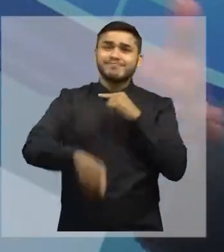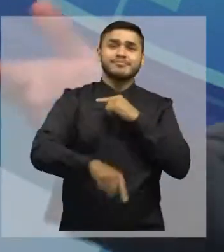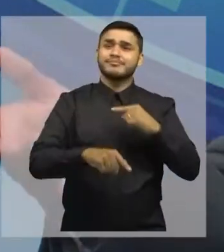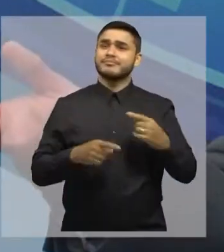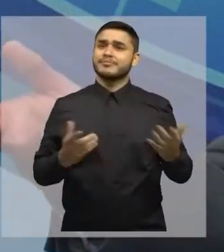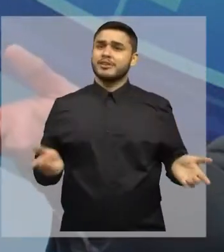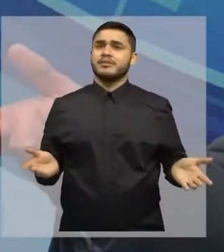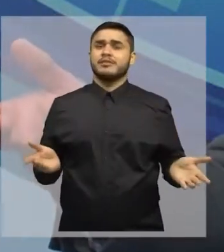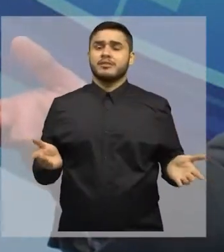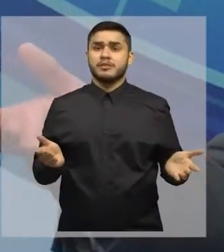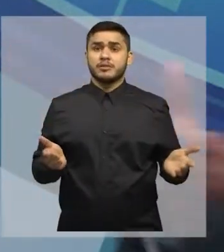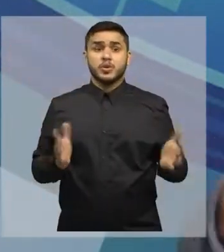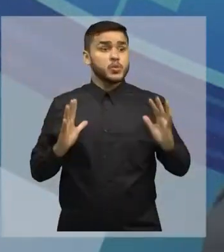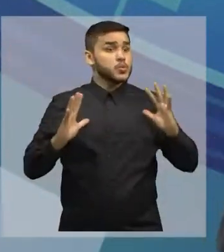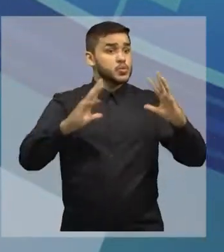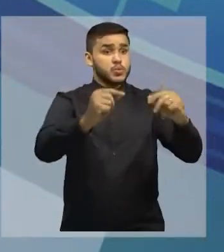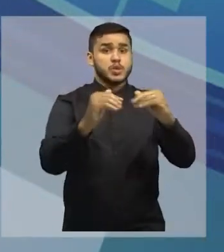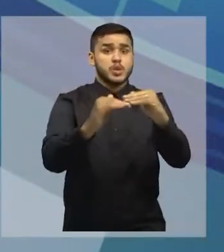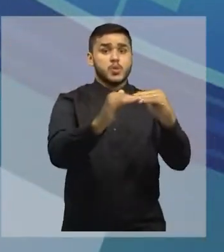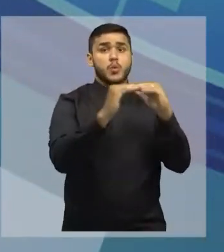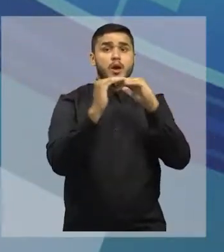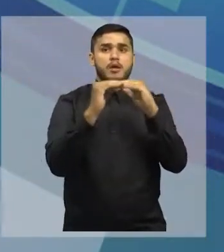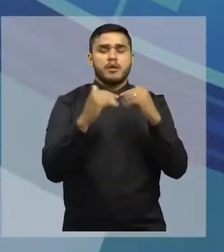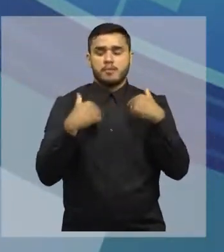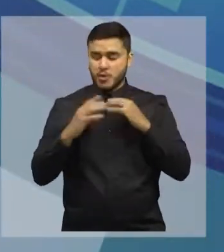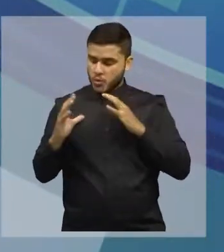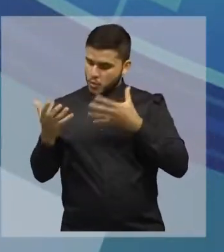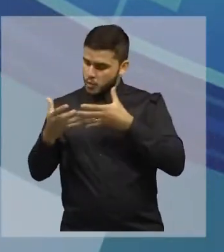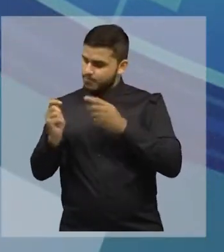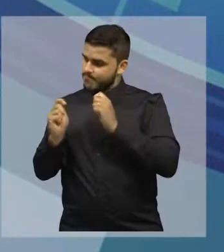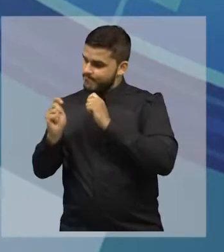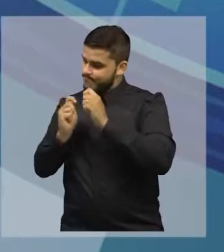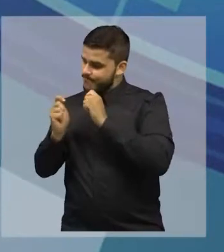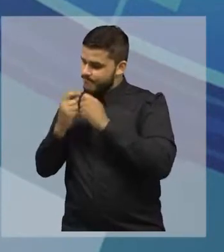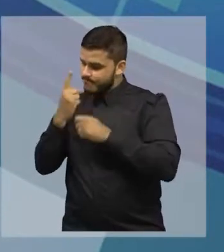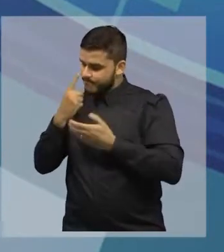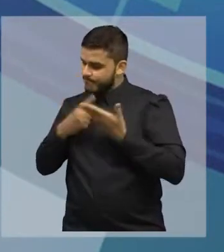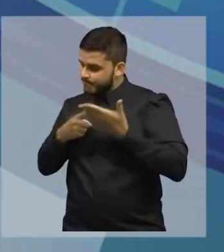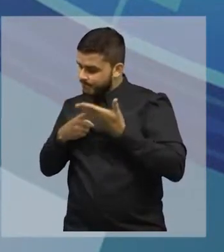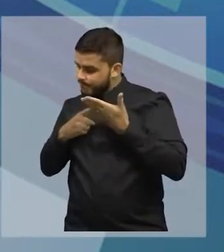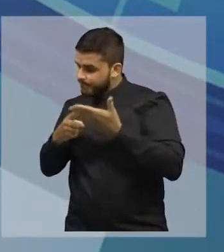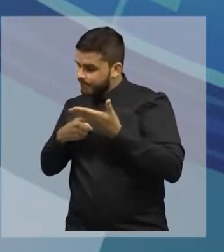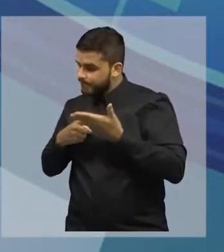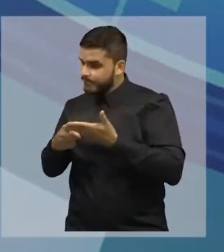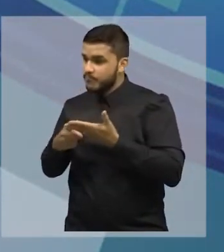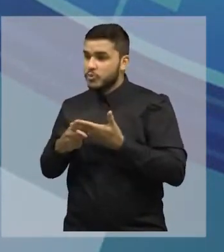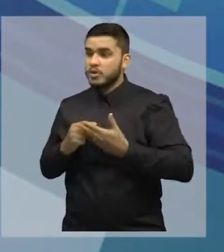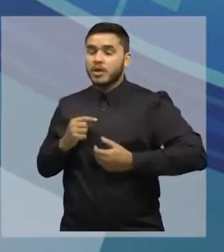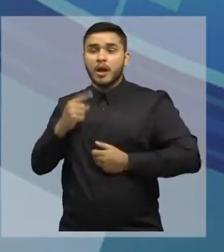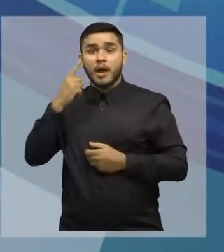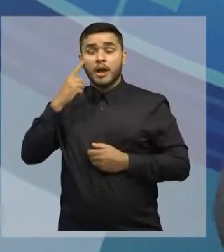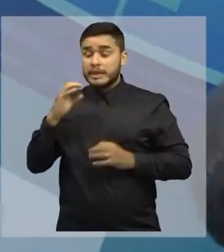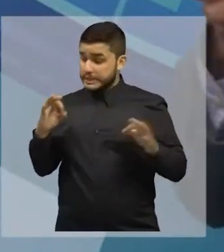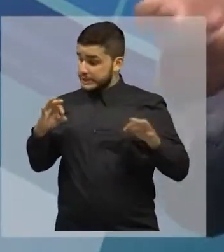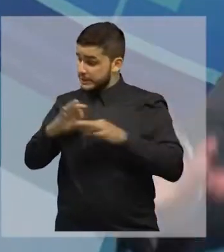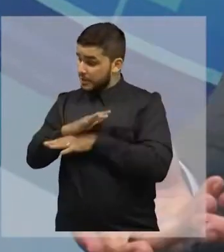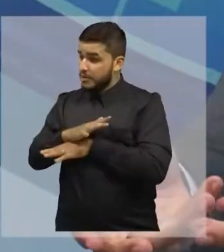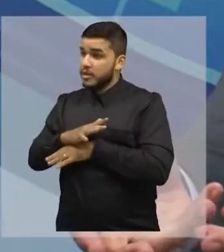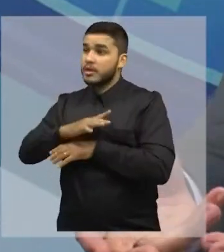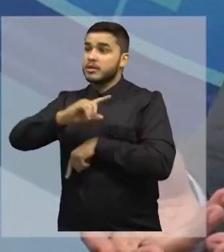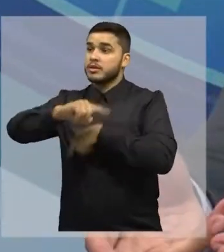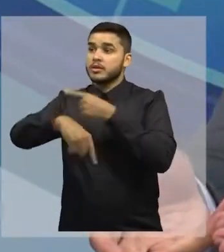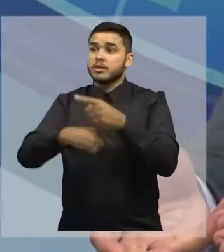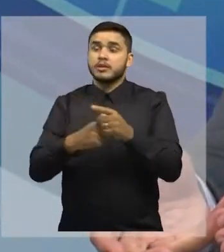negociar para todos os lados, né? Você negocia com a sua equipe para que ela elabore proposta. Você, com a proposta na mão, você negocia